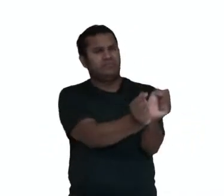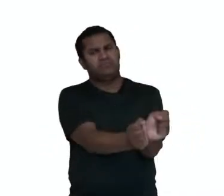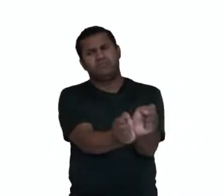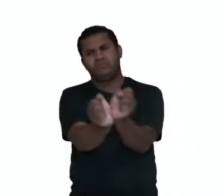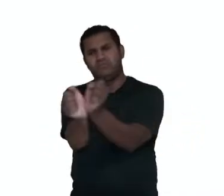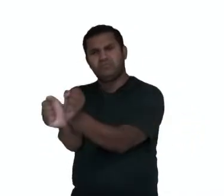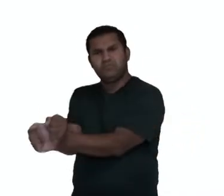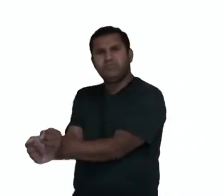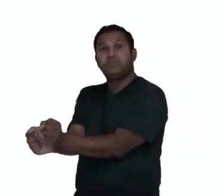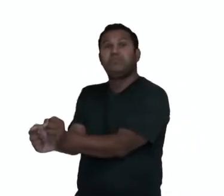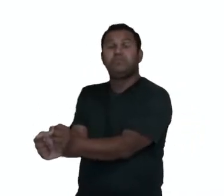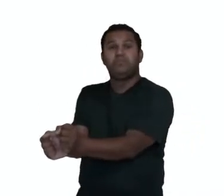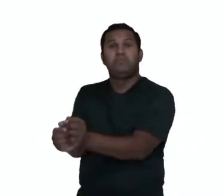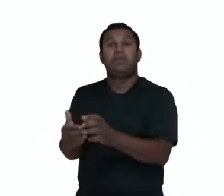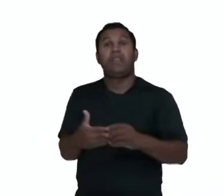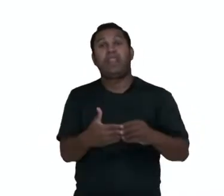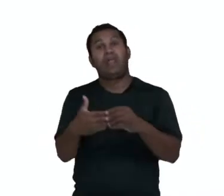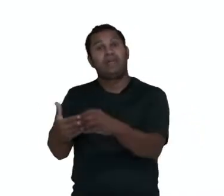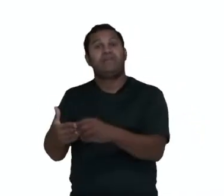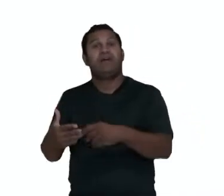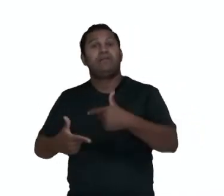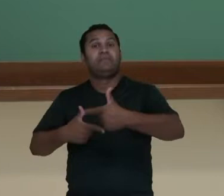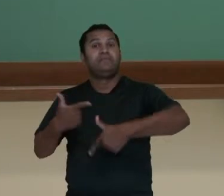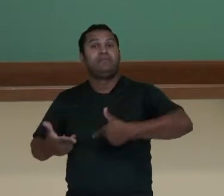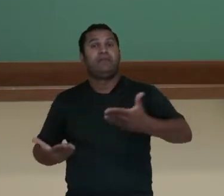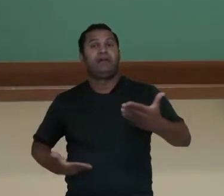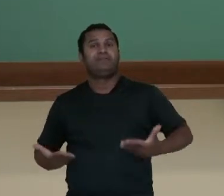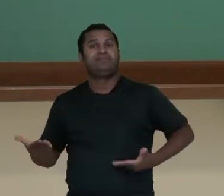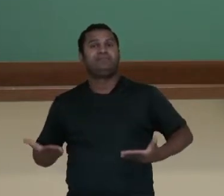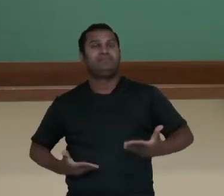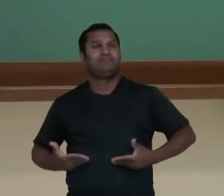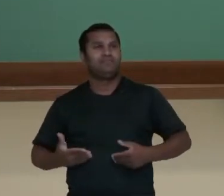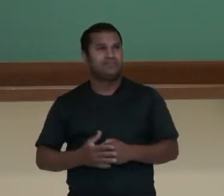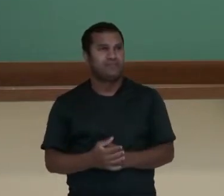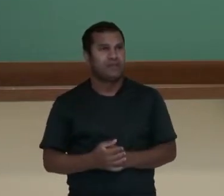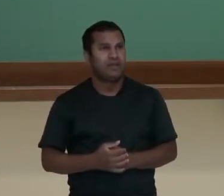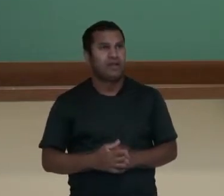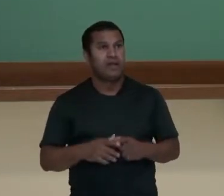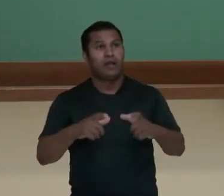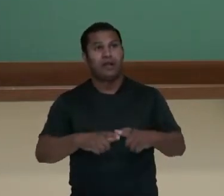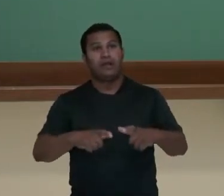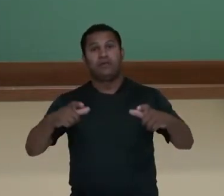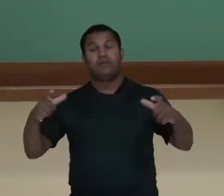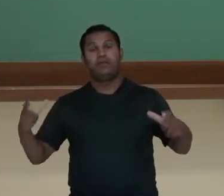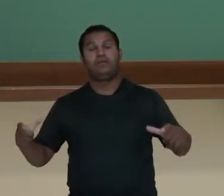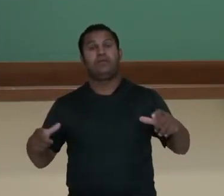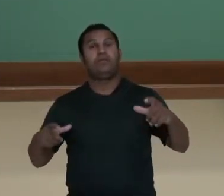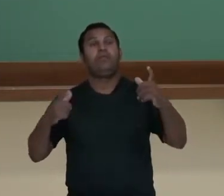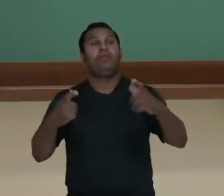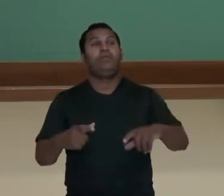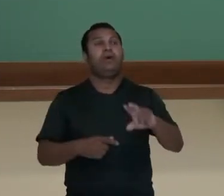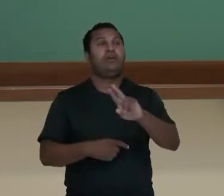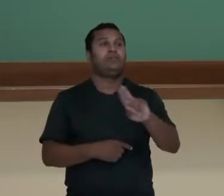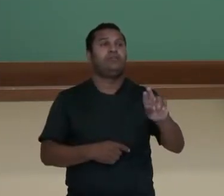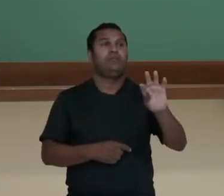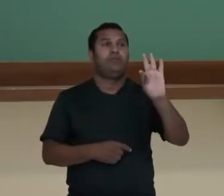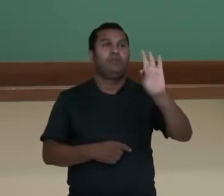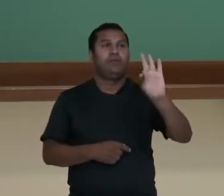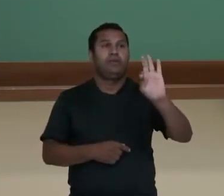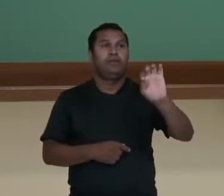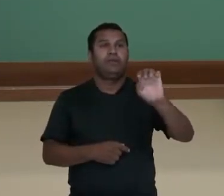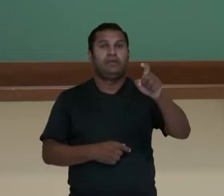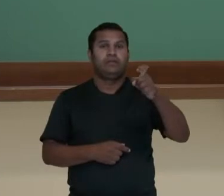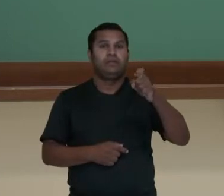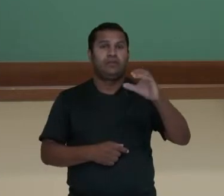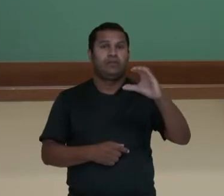derrotados, conquistavam as suas terras e a partir daí vai ter essa expansão, né, dos povos dos mexicas.